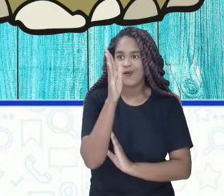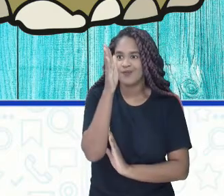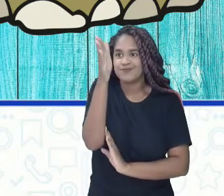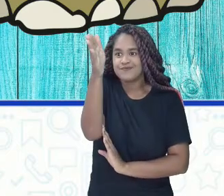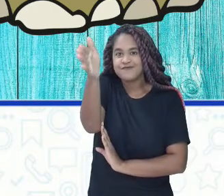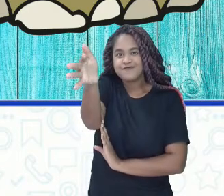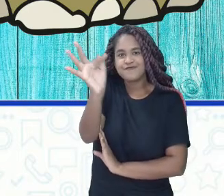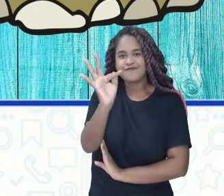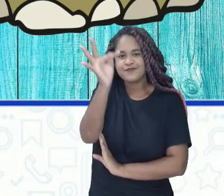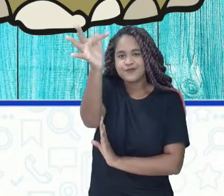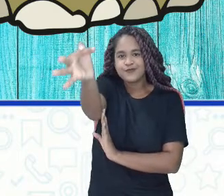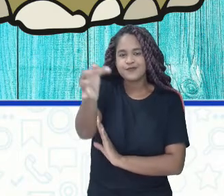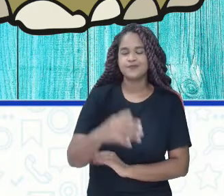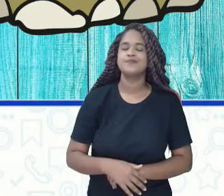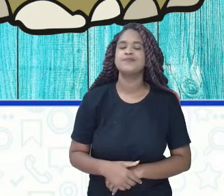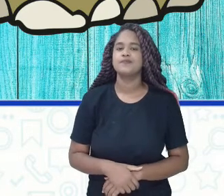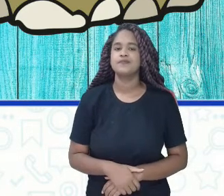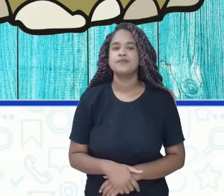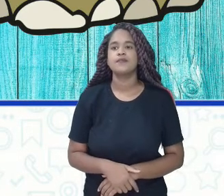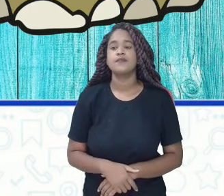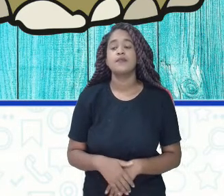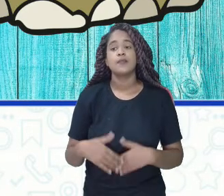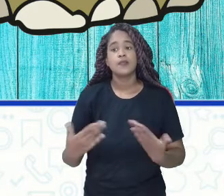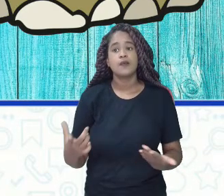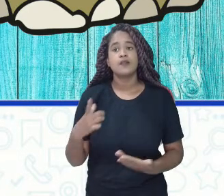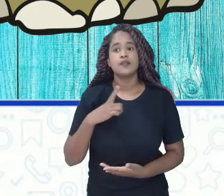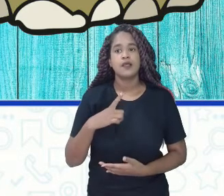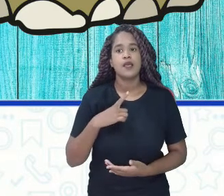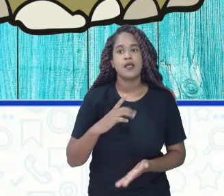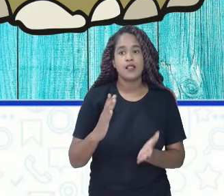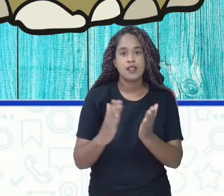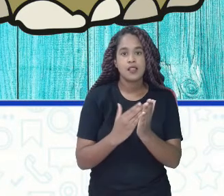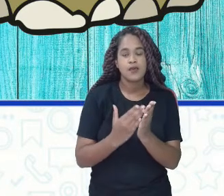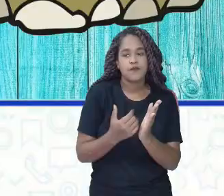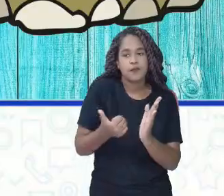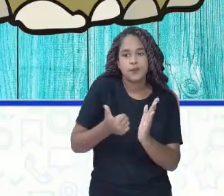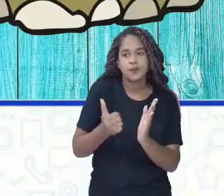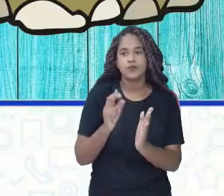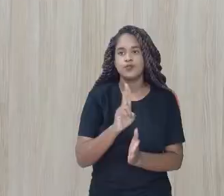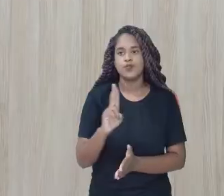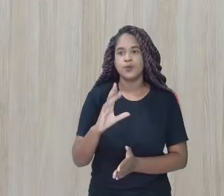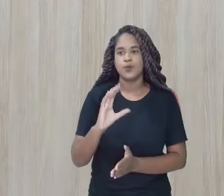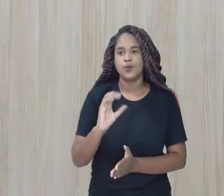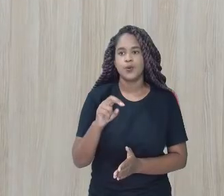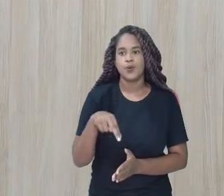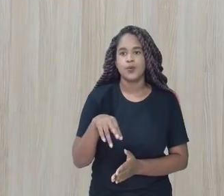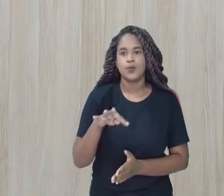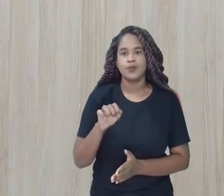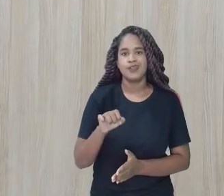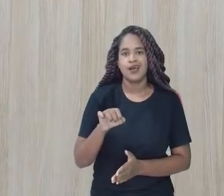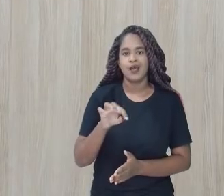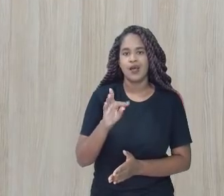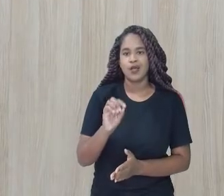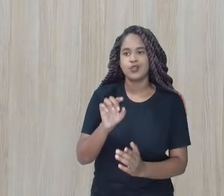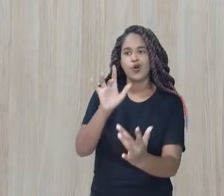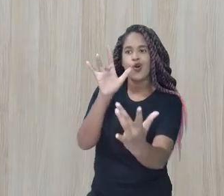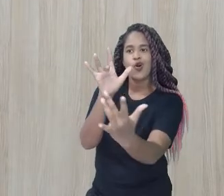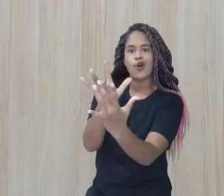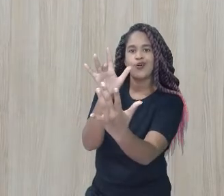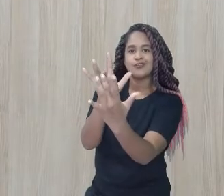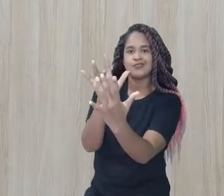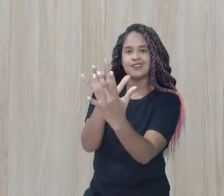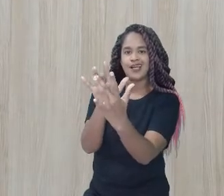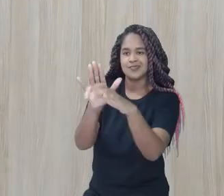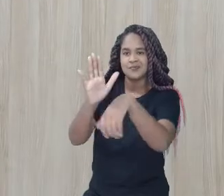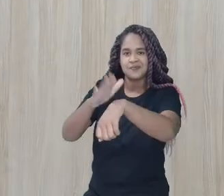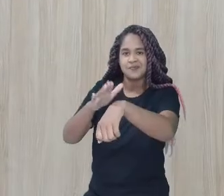tem essa teoria, chama-se Contato, justamente porque vai e volta no tempo, quer fazer contato com outro